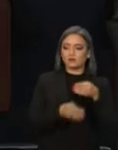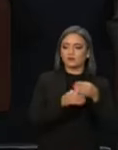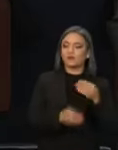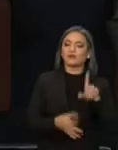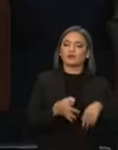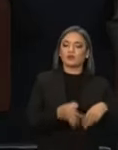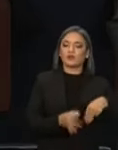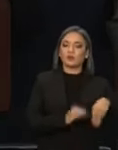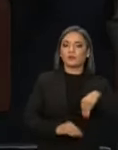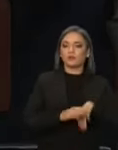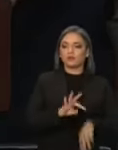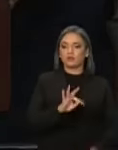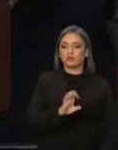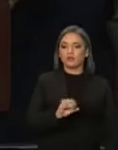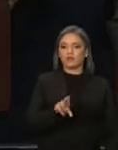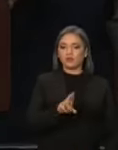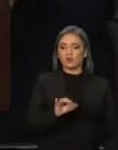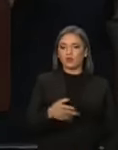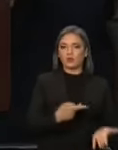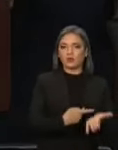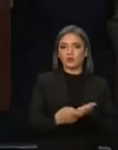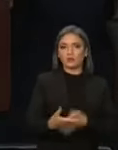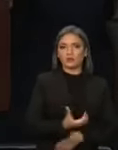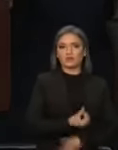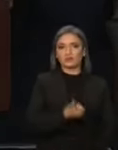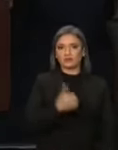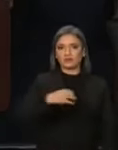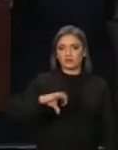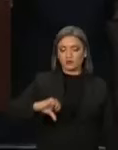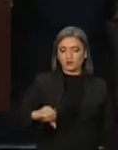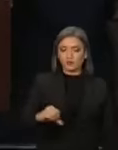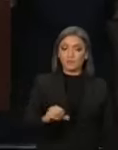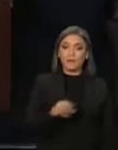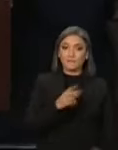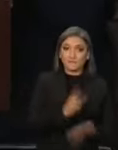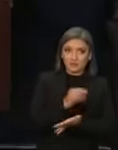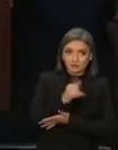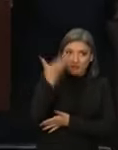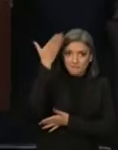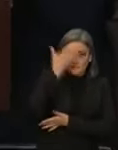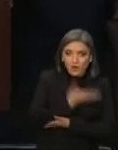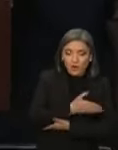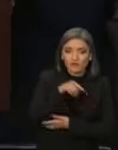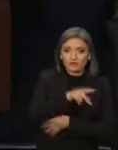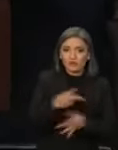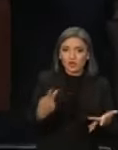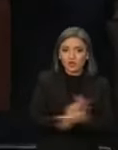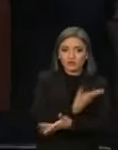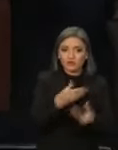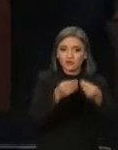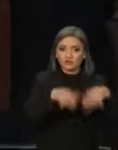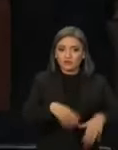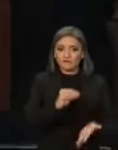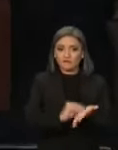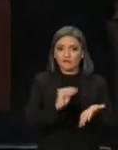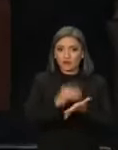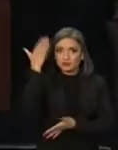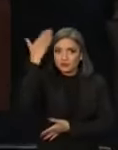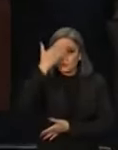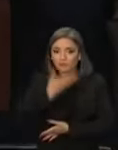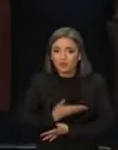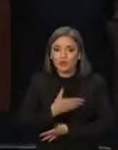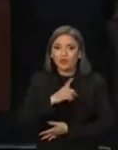apelação 619, ainda que comprovada a materialidade do dano, a ausência de prova